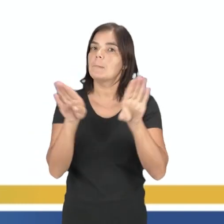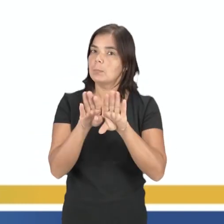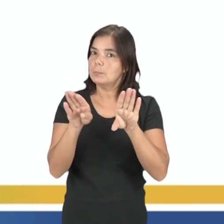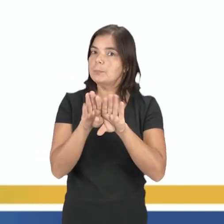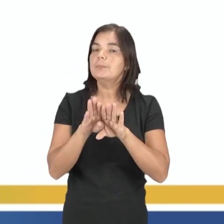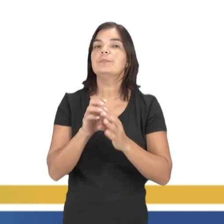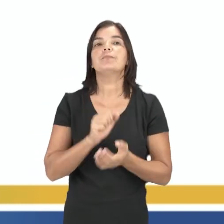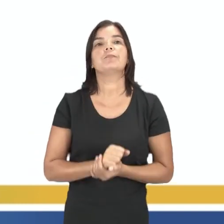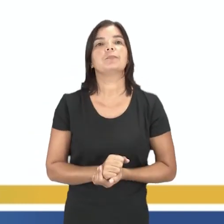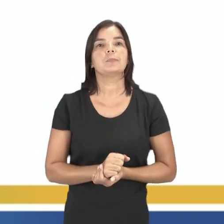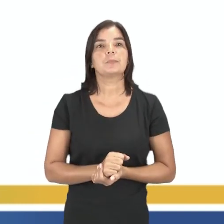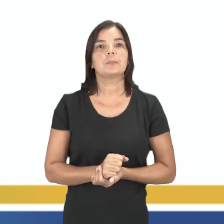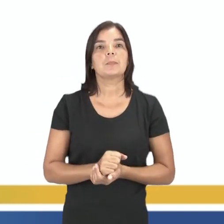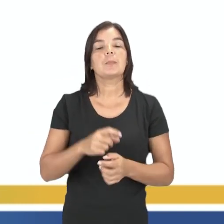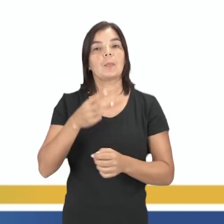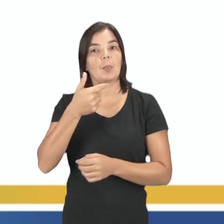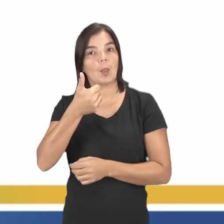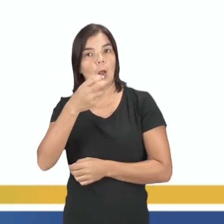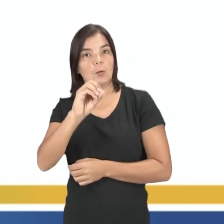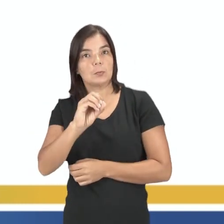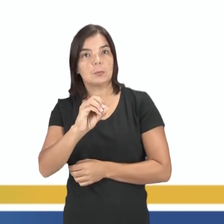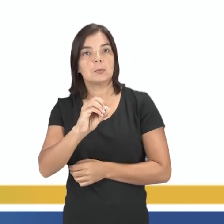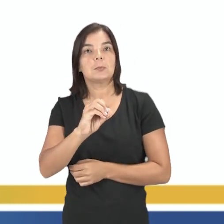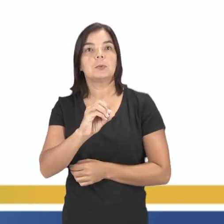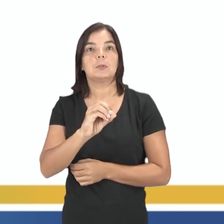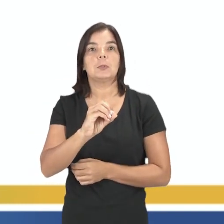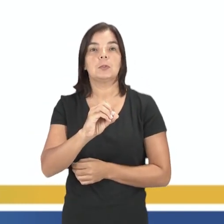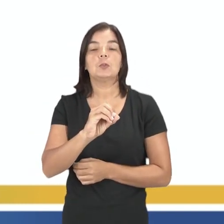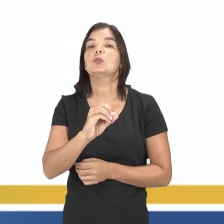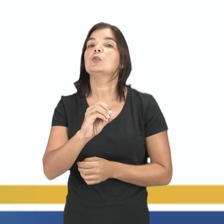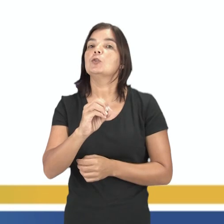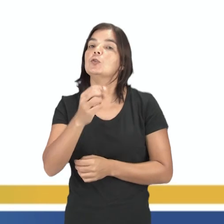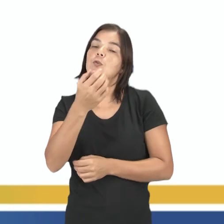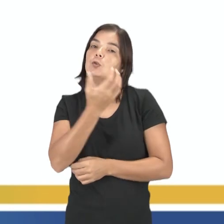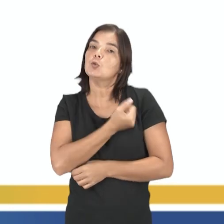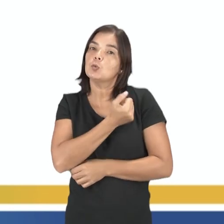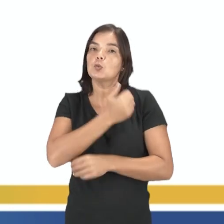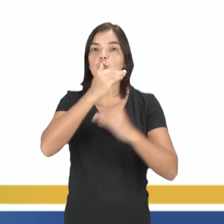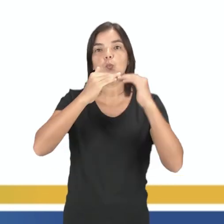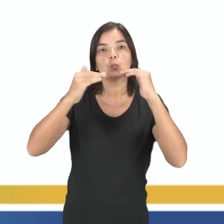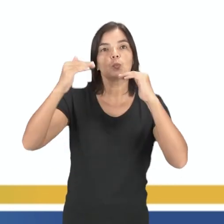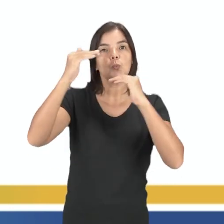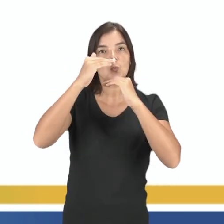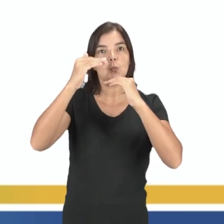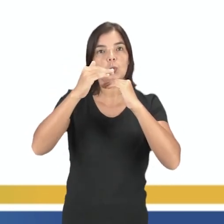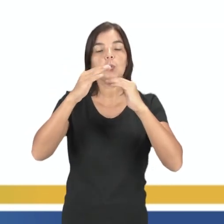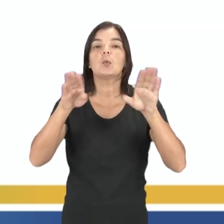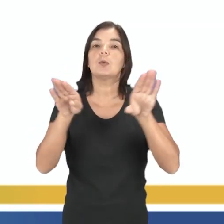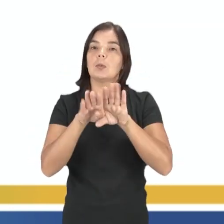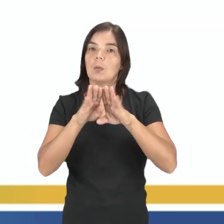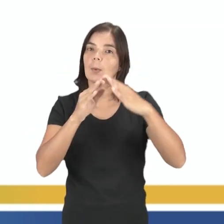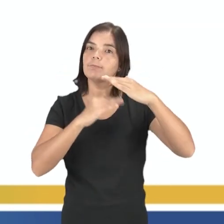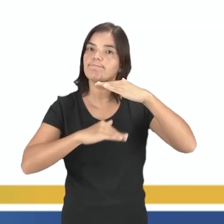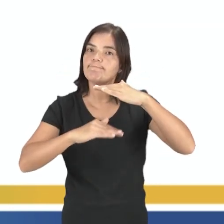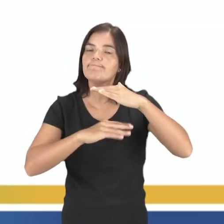também. Conservei a base 10 e os expoentes e conservei a parte de baixo